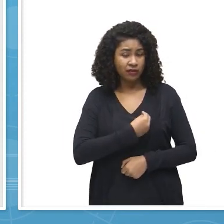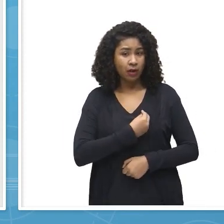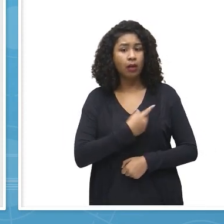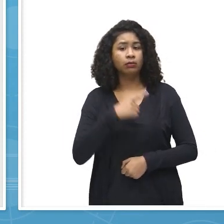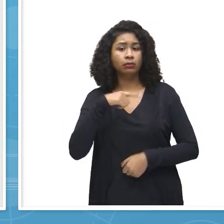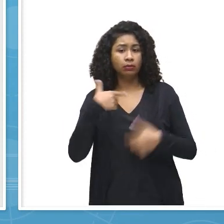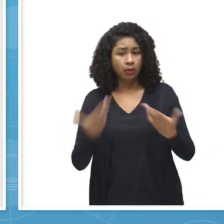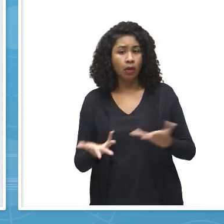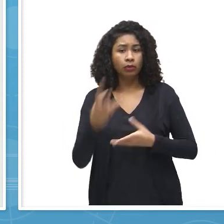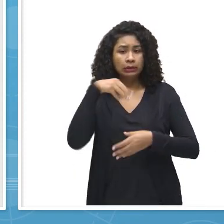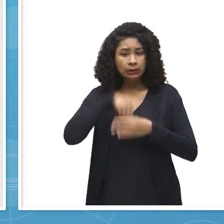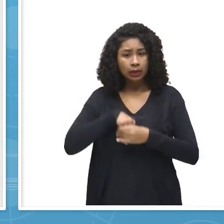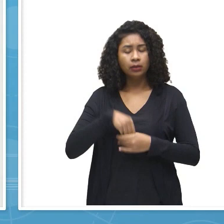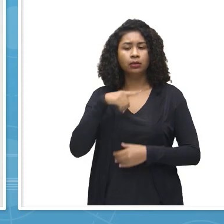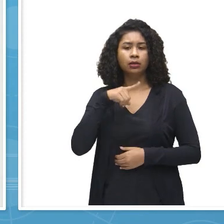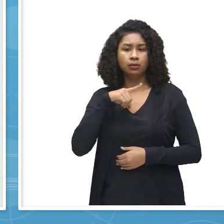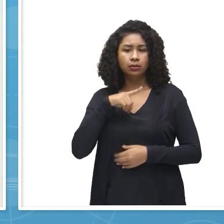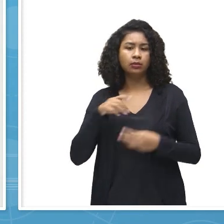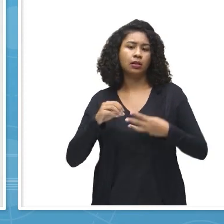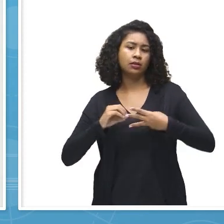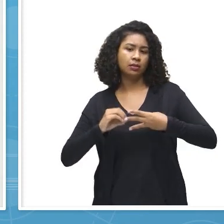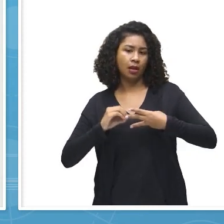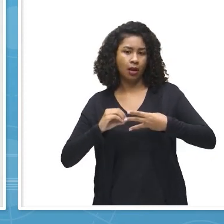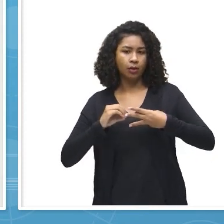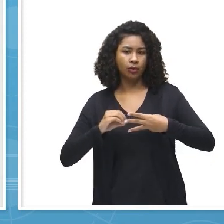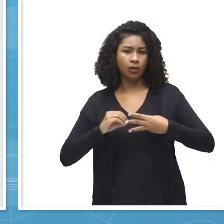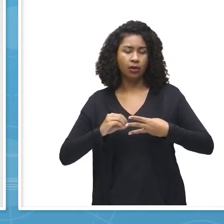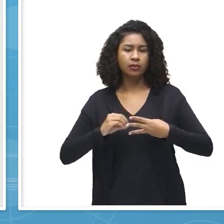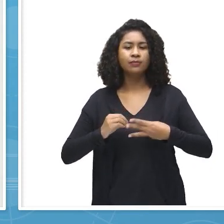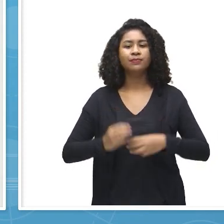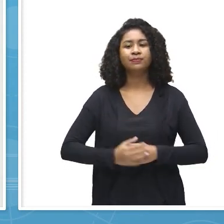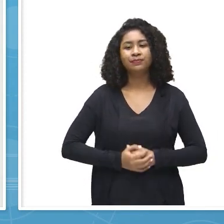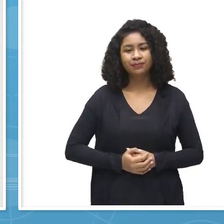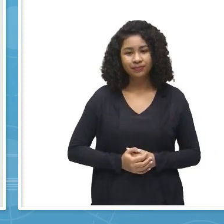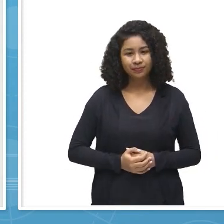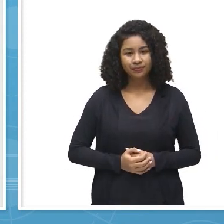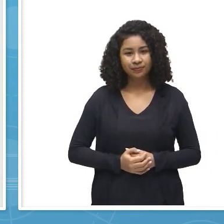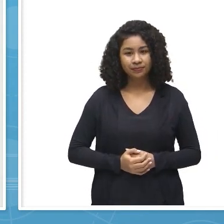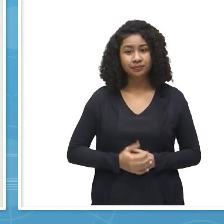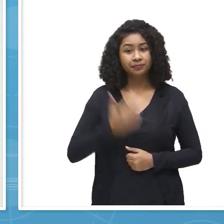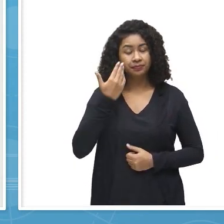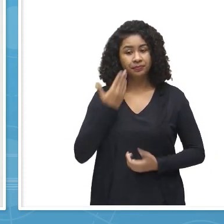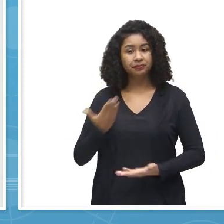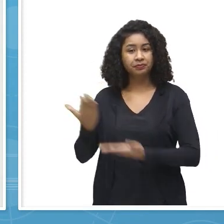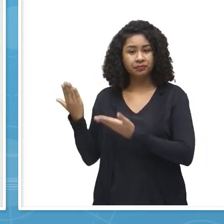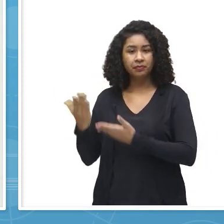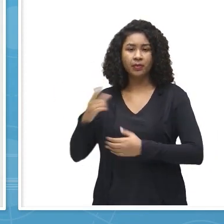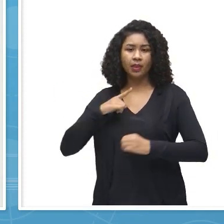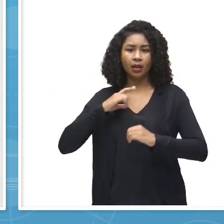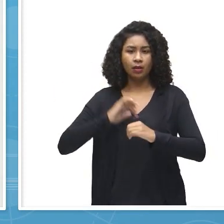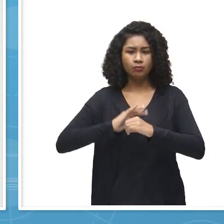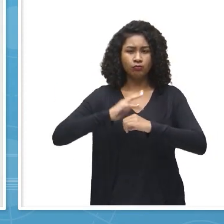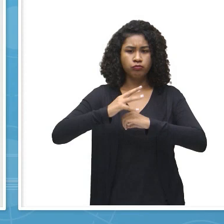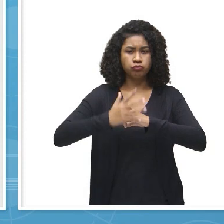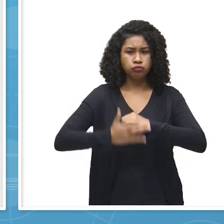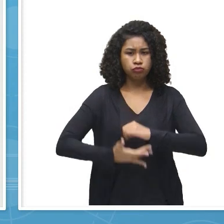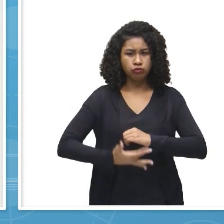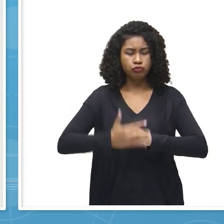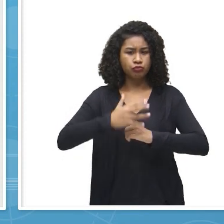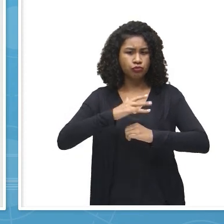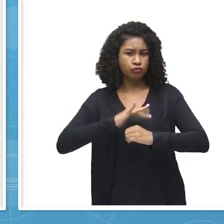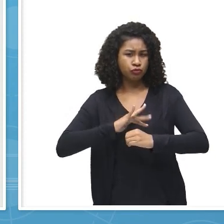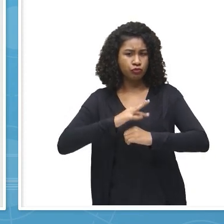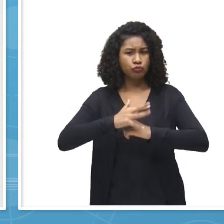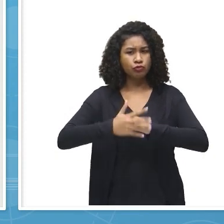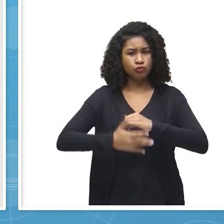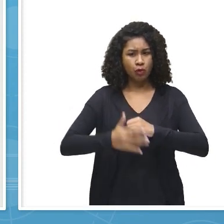de 1 a milhões de células, tá? Então aqui a gente vê a célula, temos primeiro a membrana plasmática, que delimita aí o